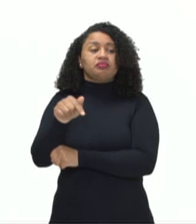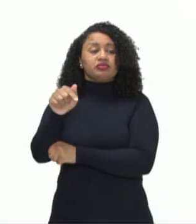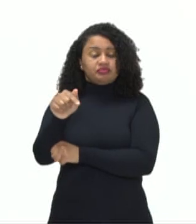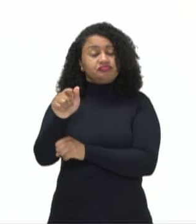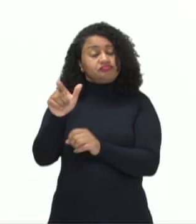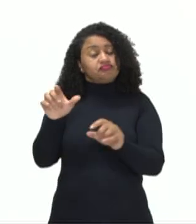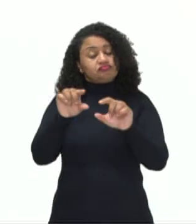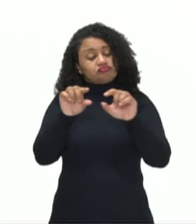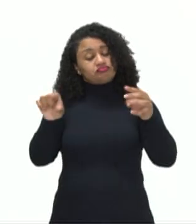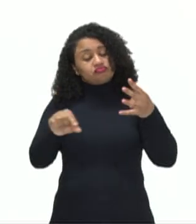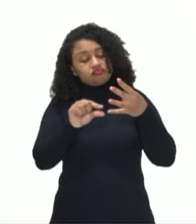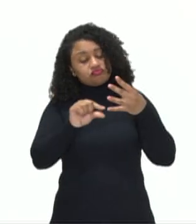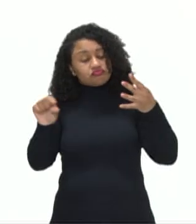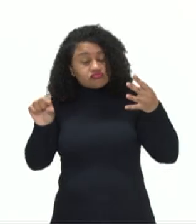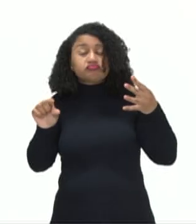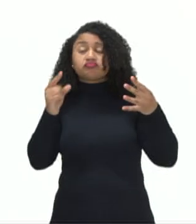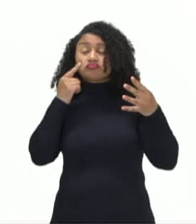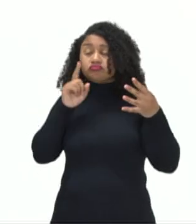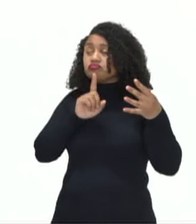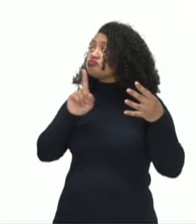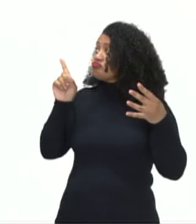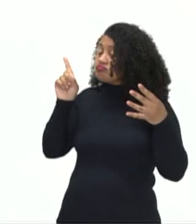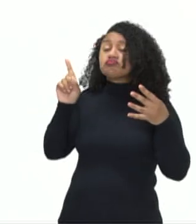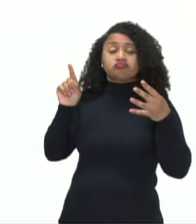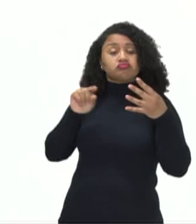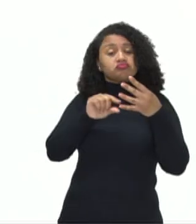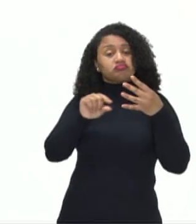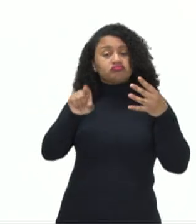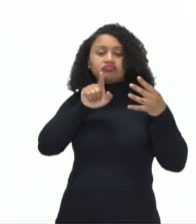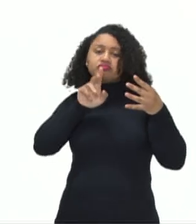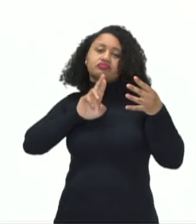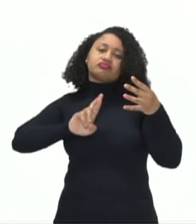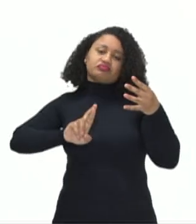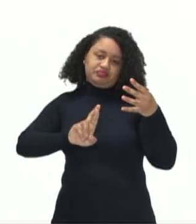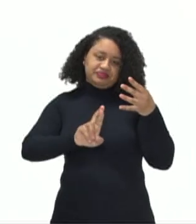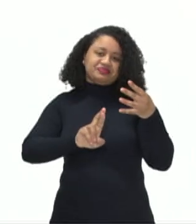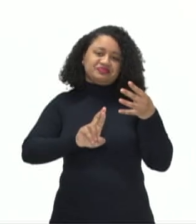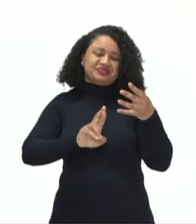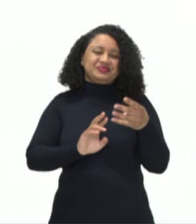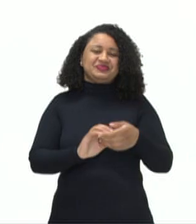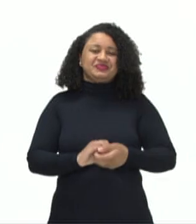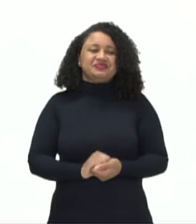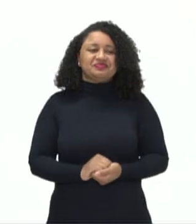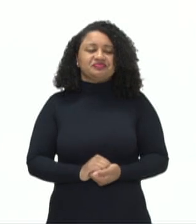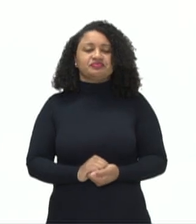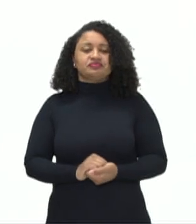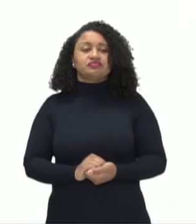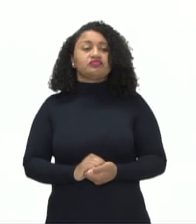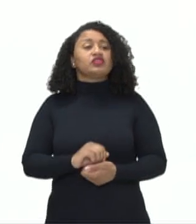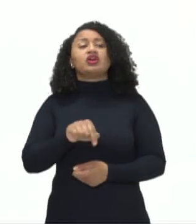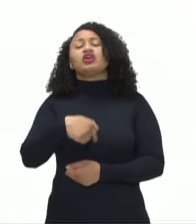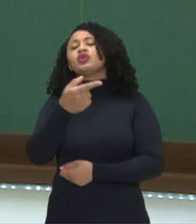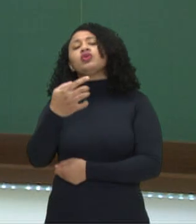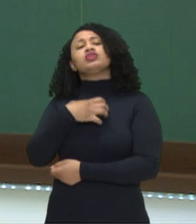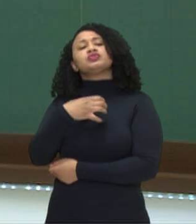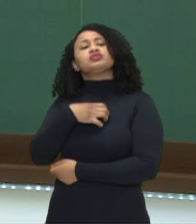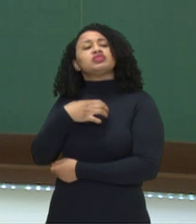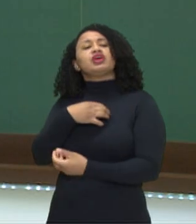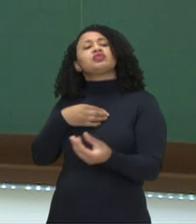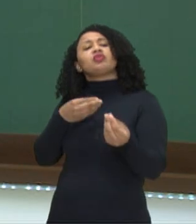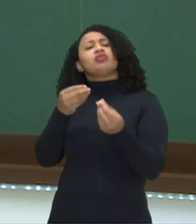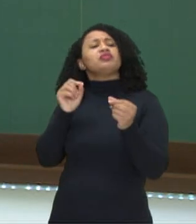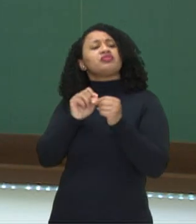quadrado menos 2y ao quadrado mais 3xy. E o segundo modo, você fez pelo segundo